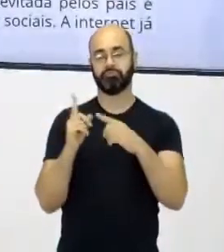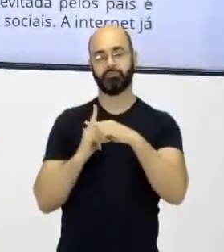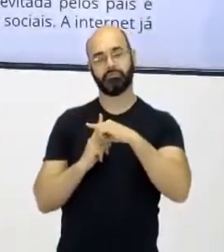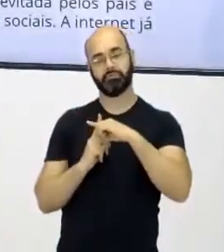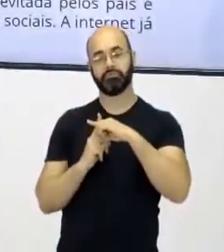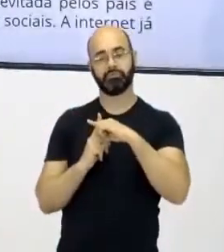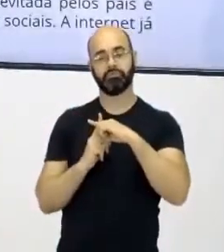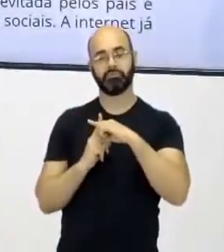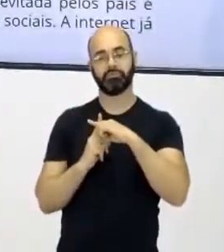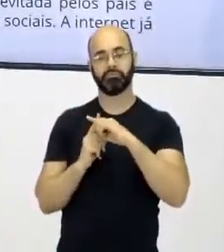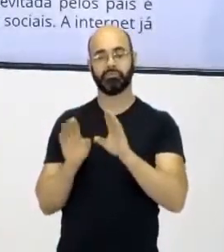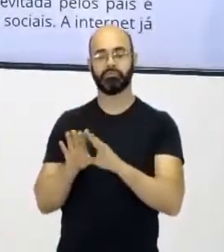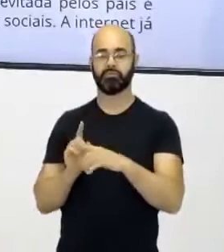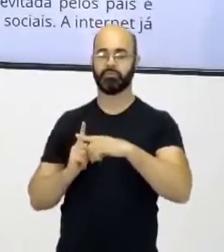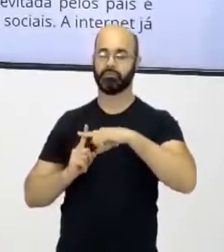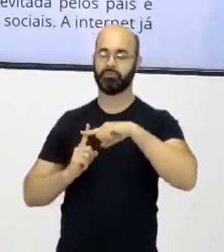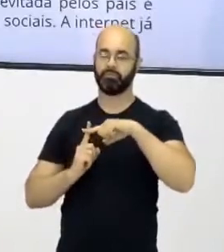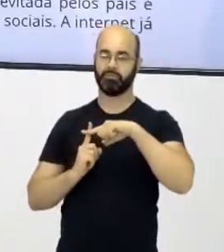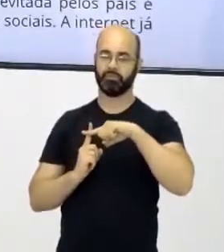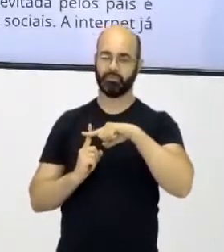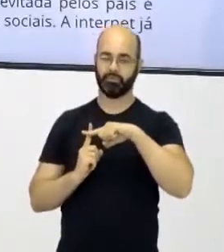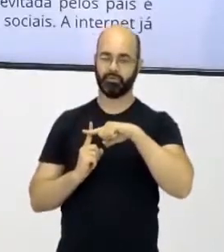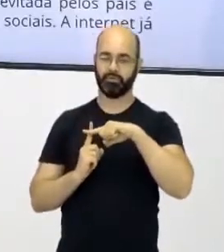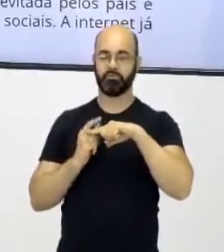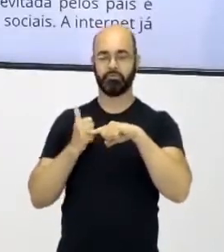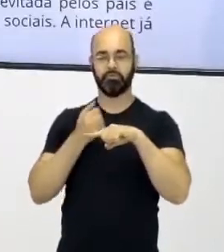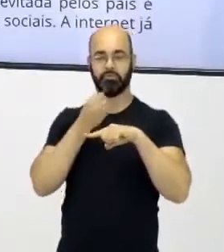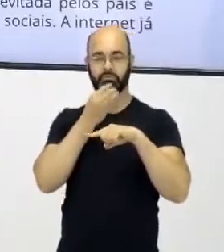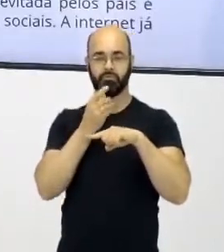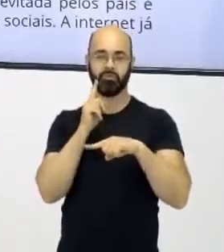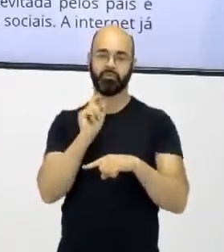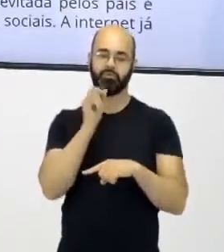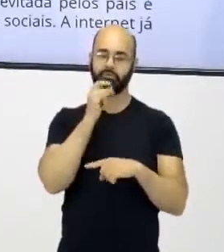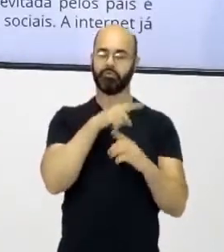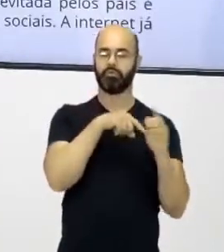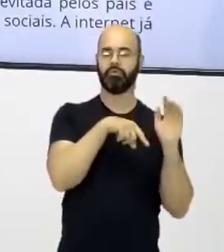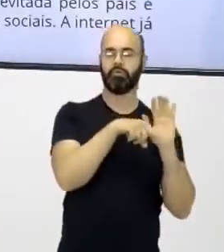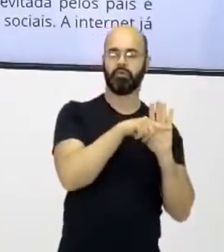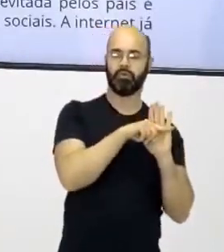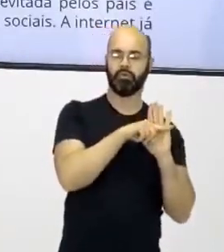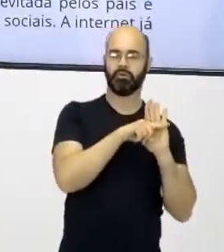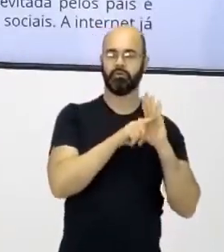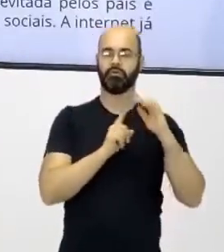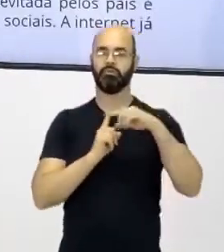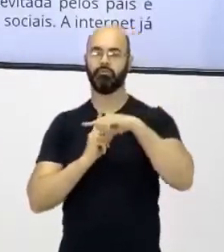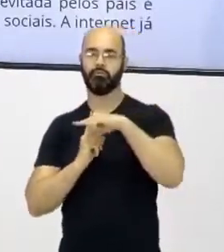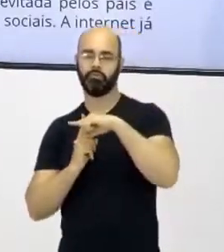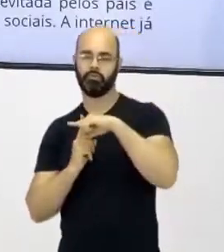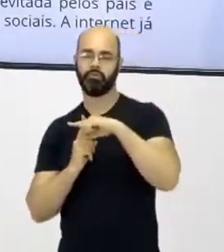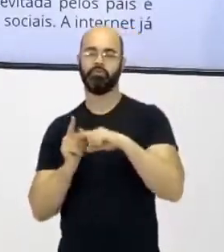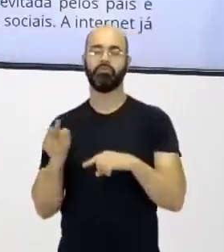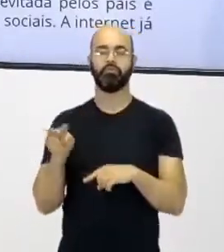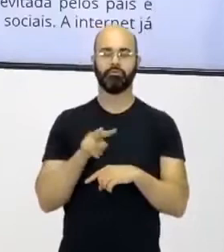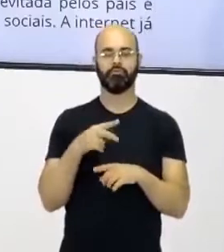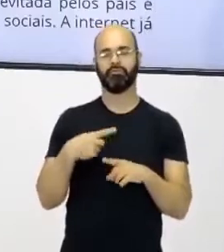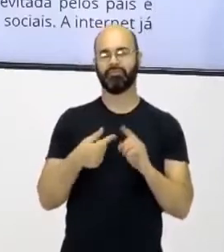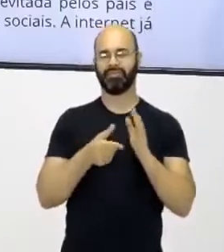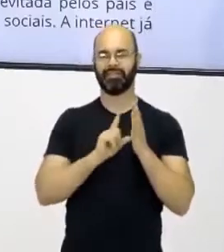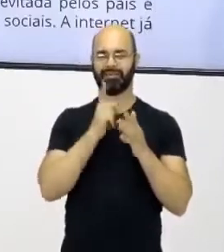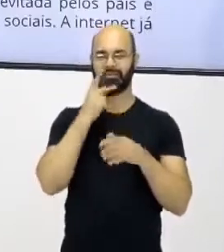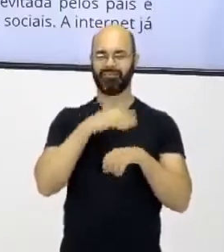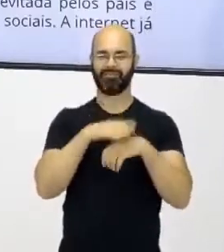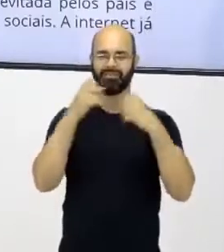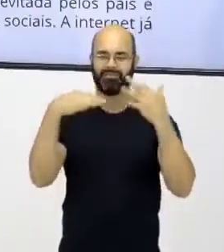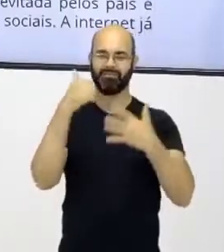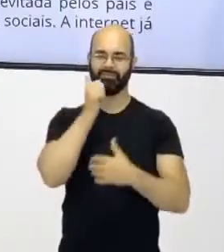redes sociais, tá? Então, é interessante que ele comenta aí o negativo e o positivo, porque ele vai comentar com a mãe, que nós vimos lá no